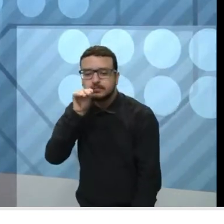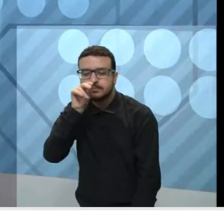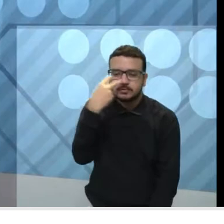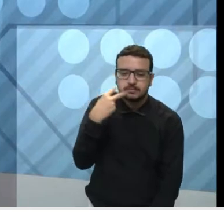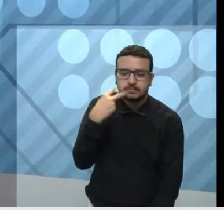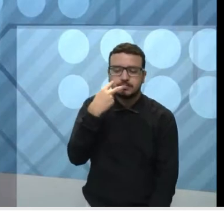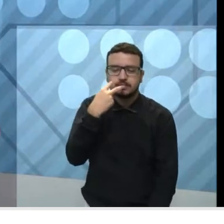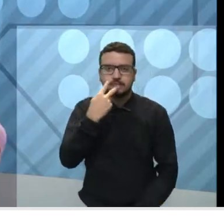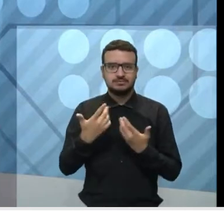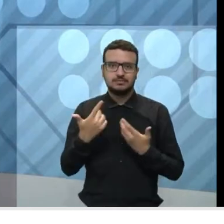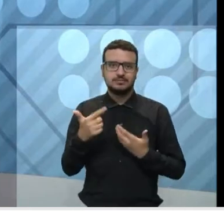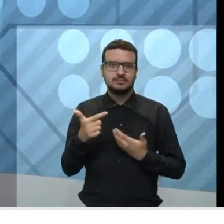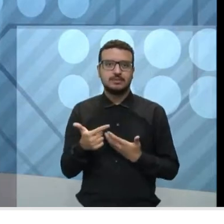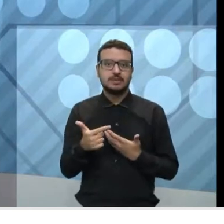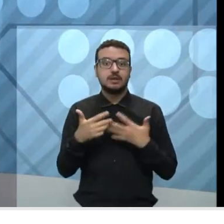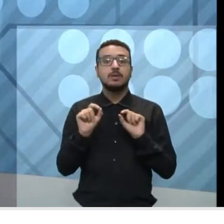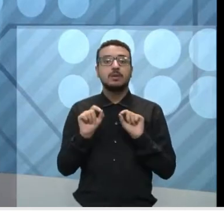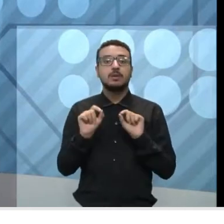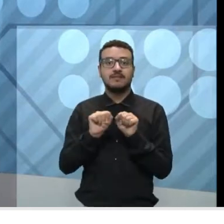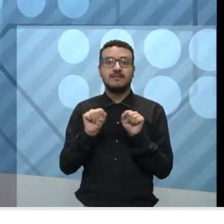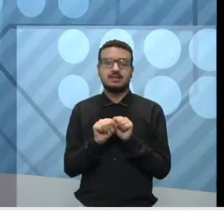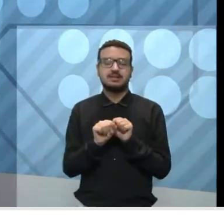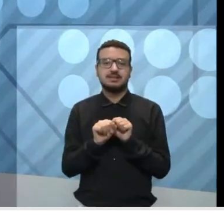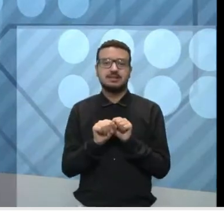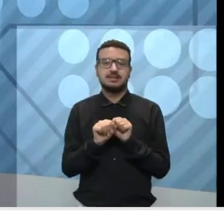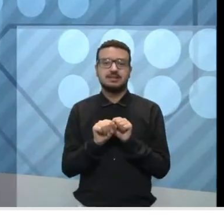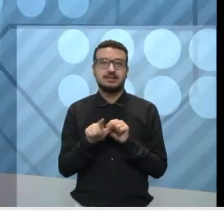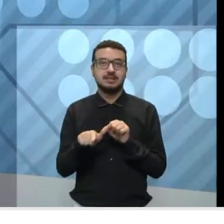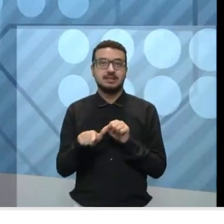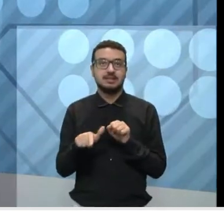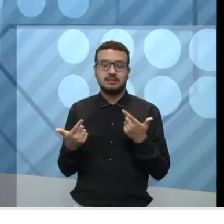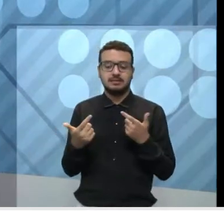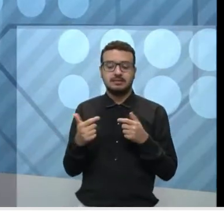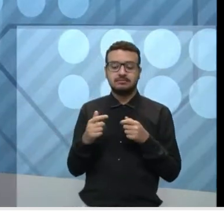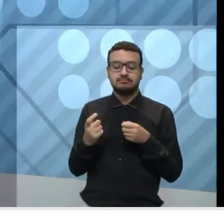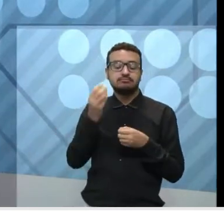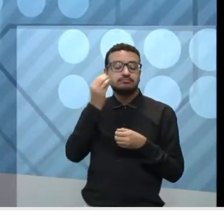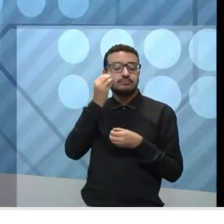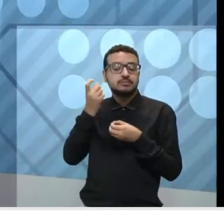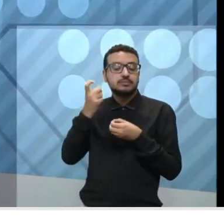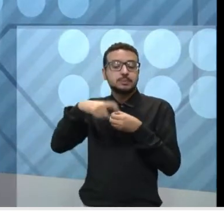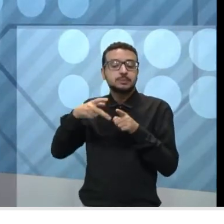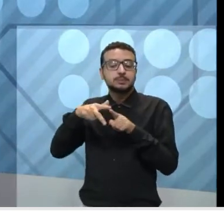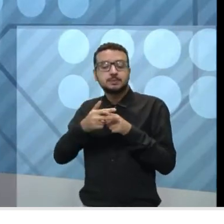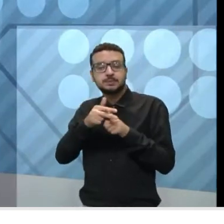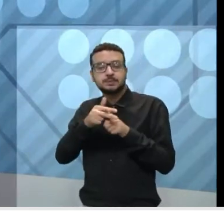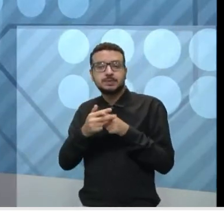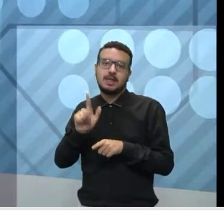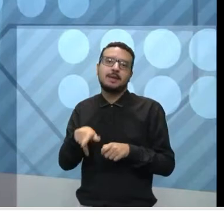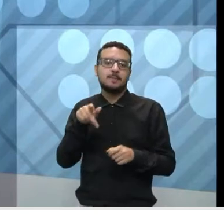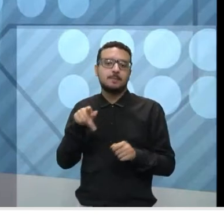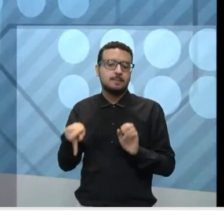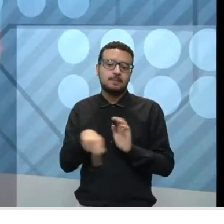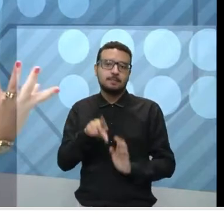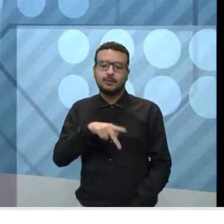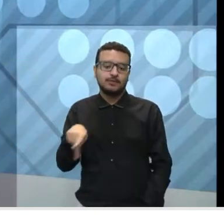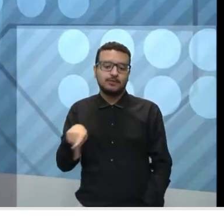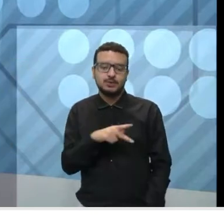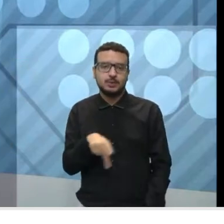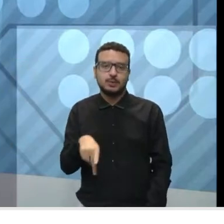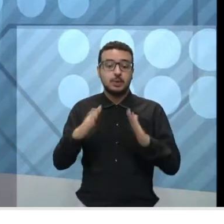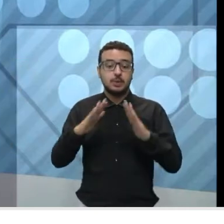trabalho, principalmente de reabilitação? Eram os próprios professores. Tá? Então, as escolas, elas eram equipadas com salas